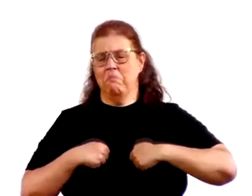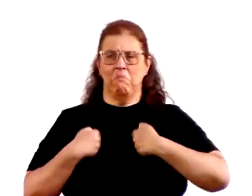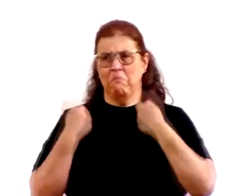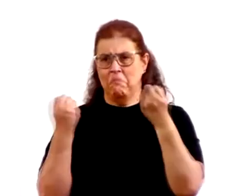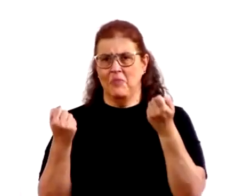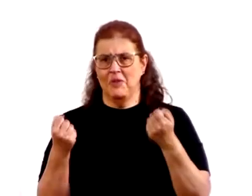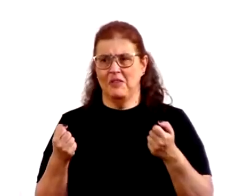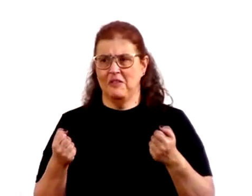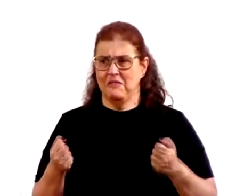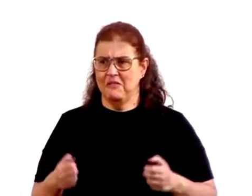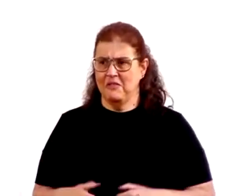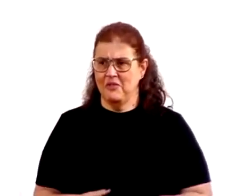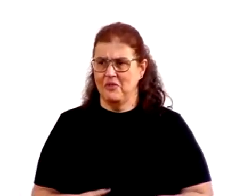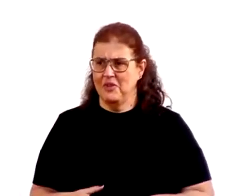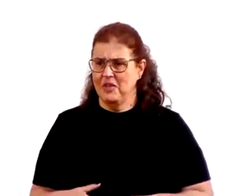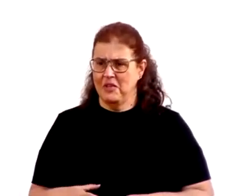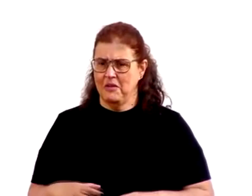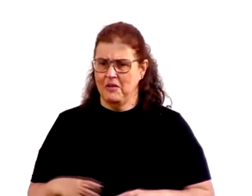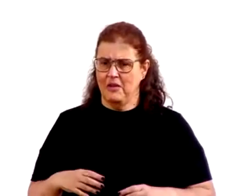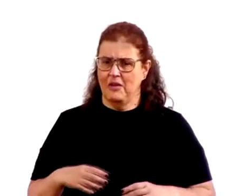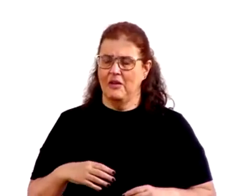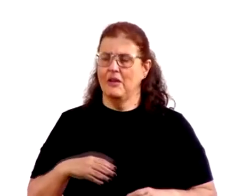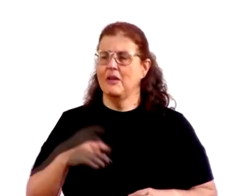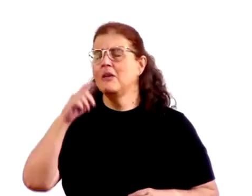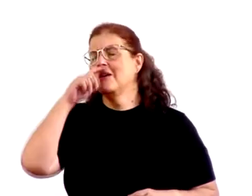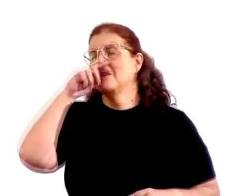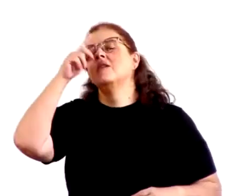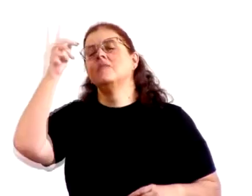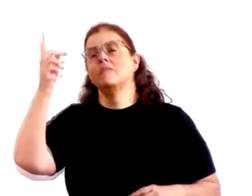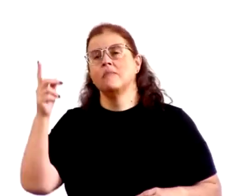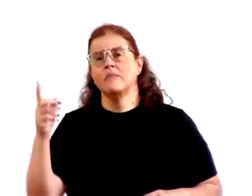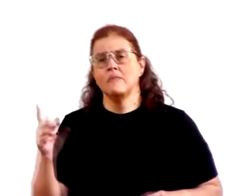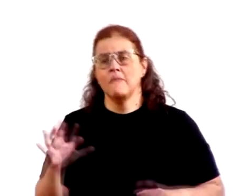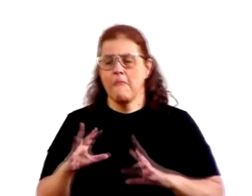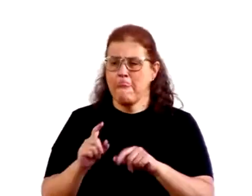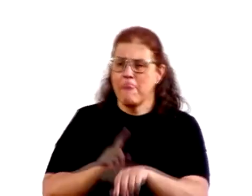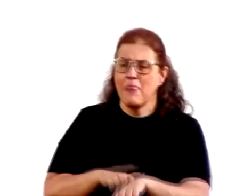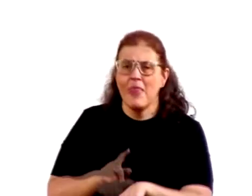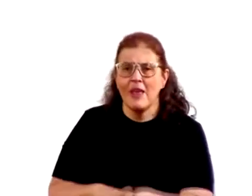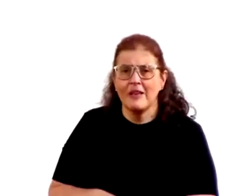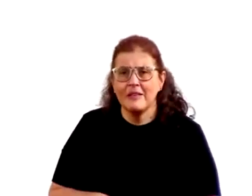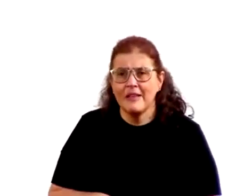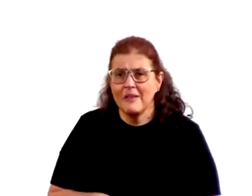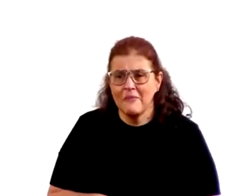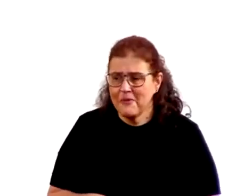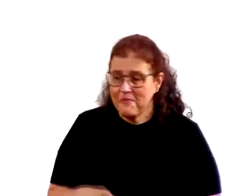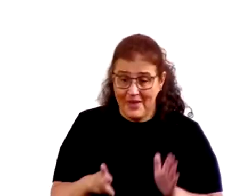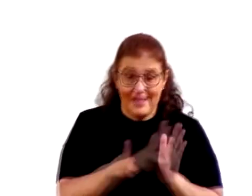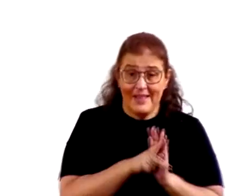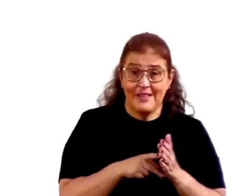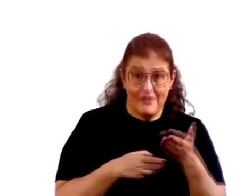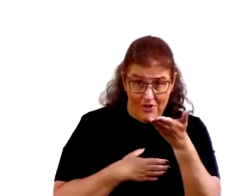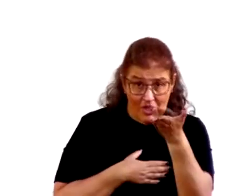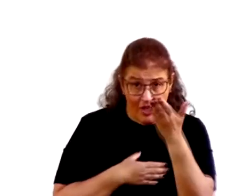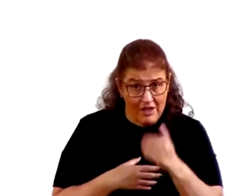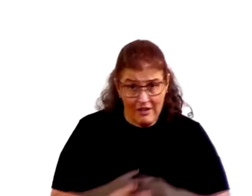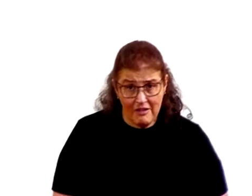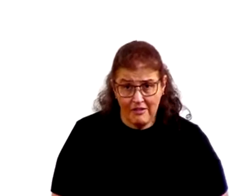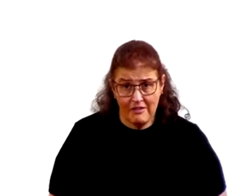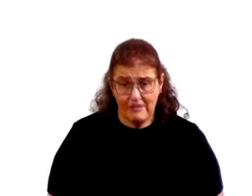a prepotência, a soberba de achar que os tempos lhe pertencem. Não